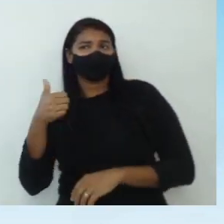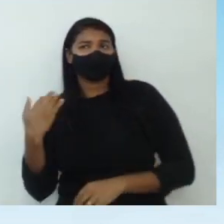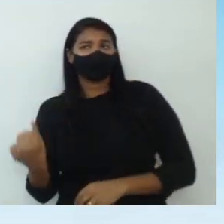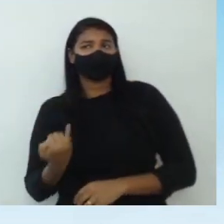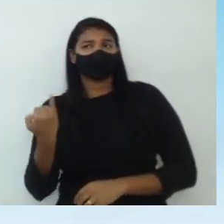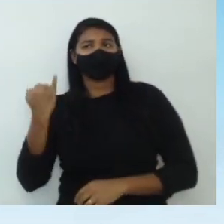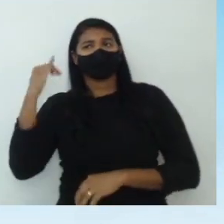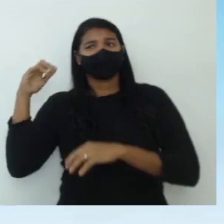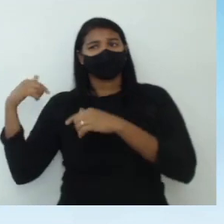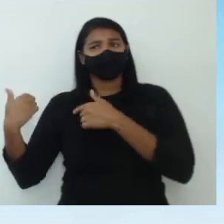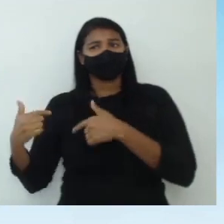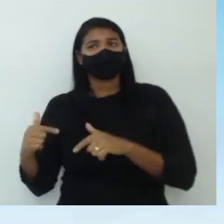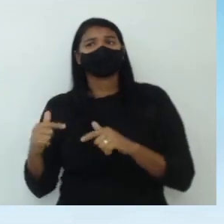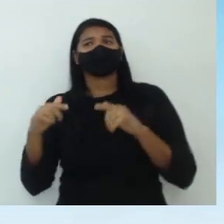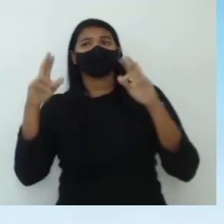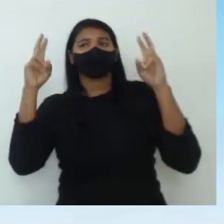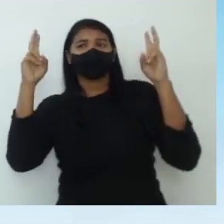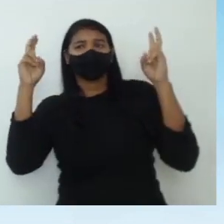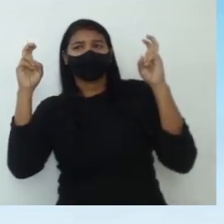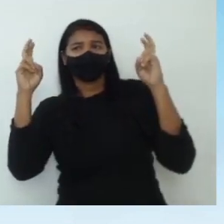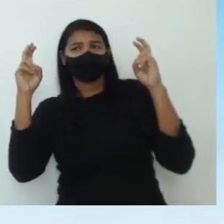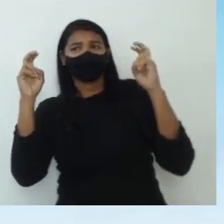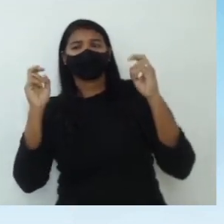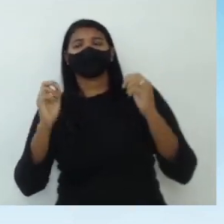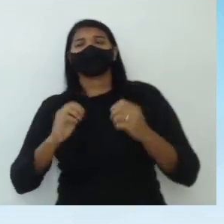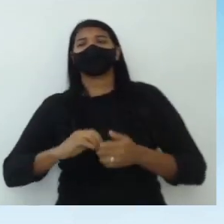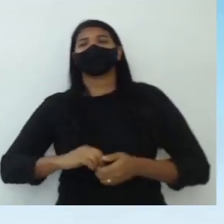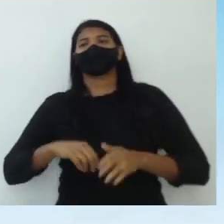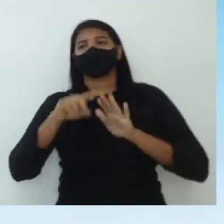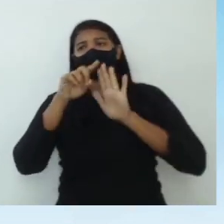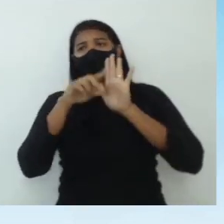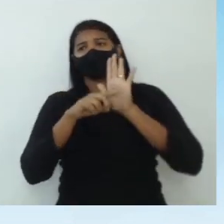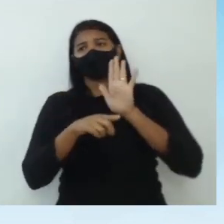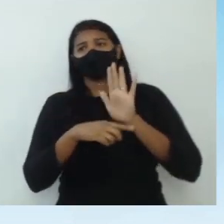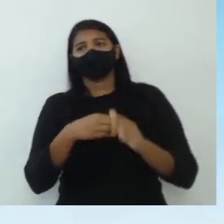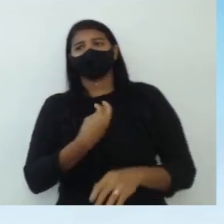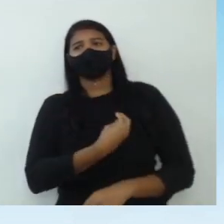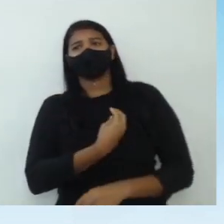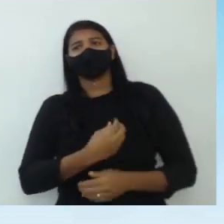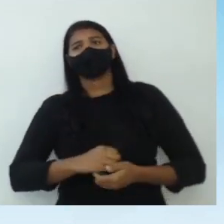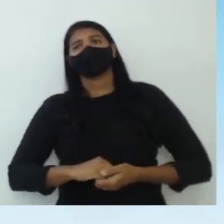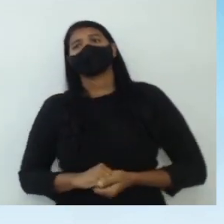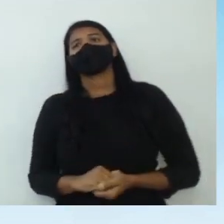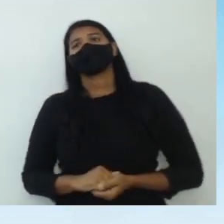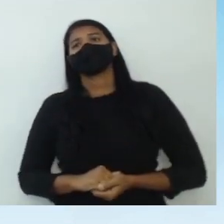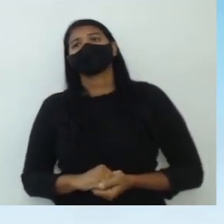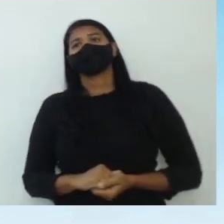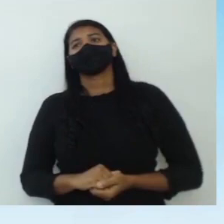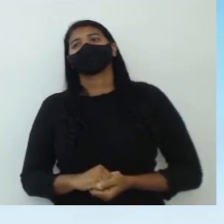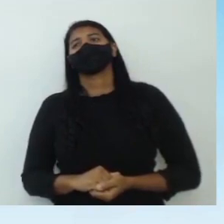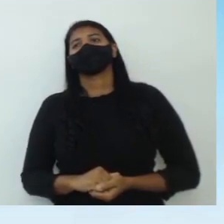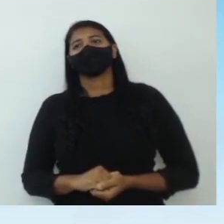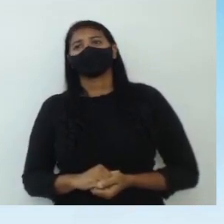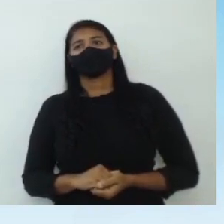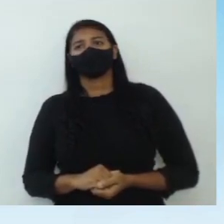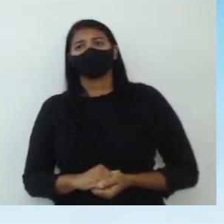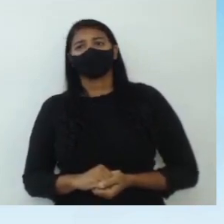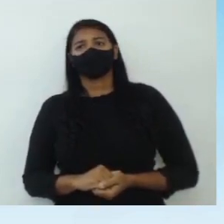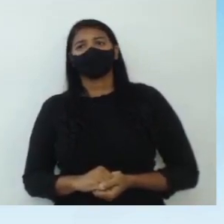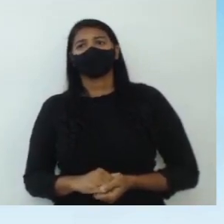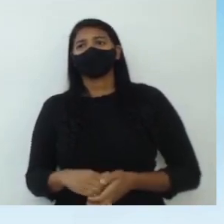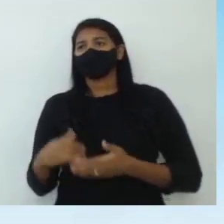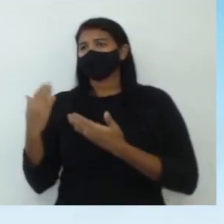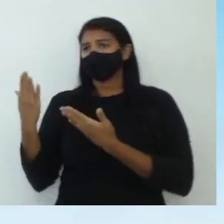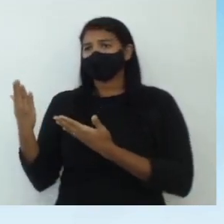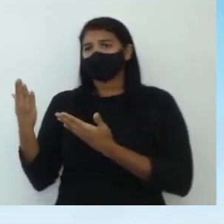gente trabalhar muito essas temáticas quando se pensa no projeto de vida, né? É verdade. Bom, e aí você falou